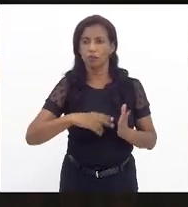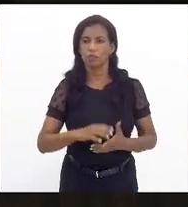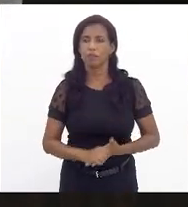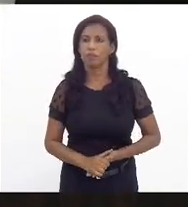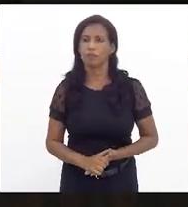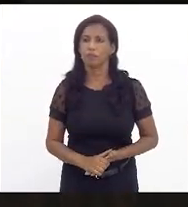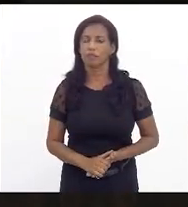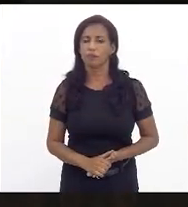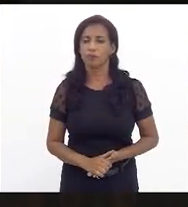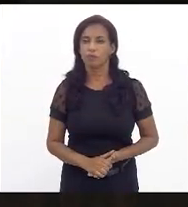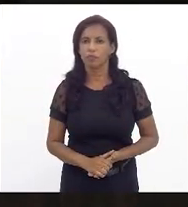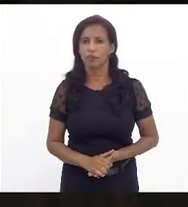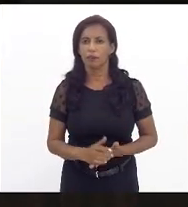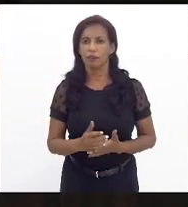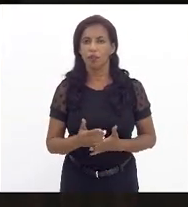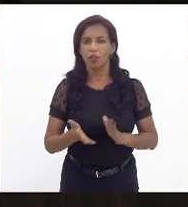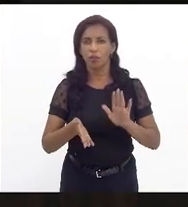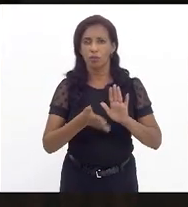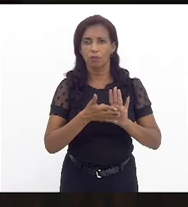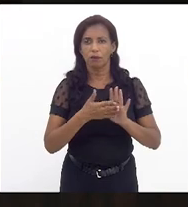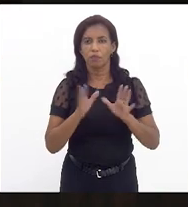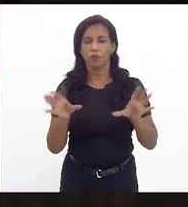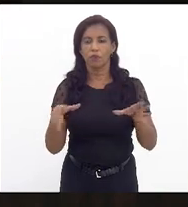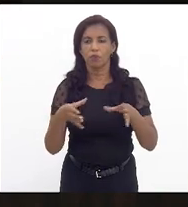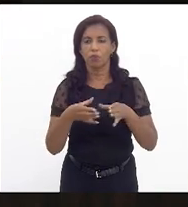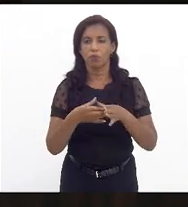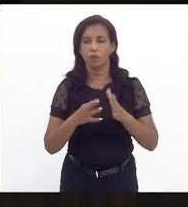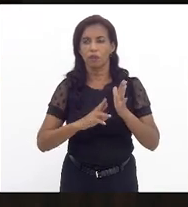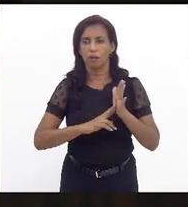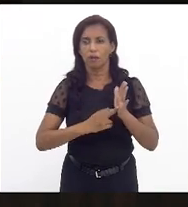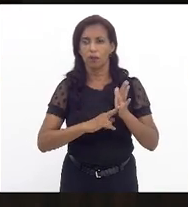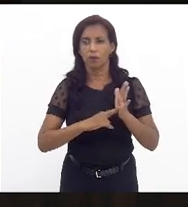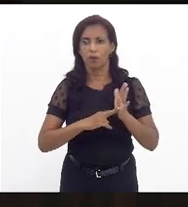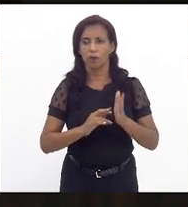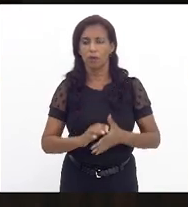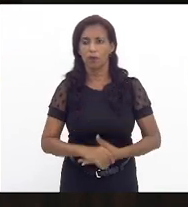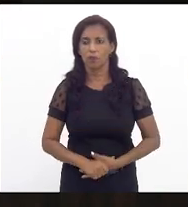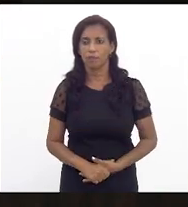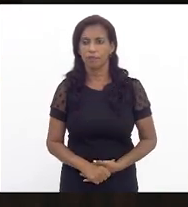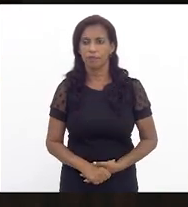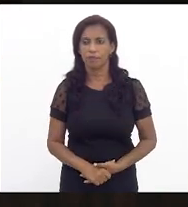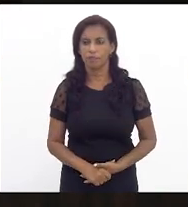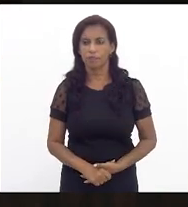da íntegra da mensagem e do parecer da Comissão de Normas Internas e Proposições Externas.